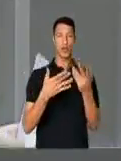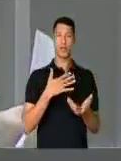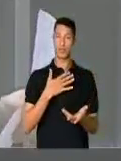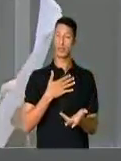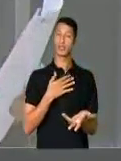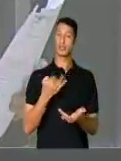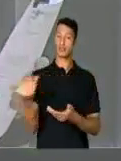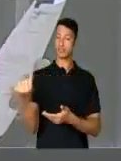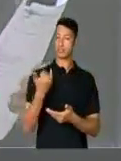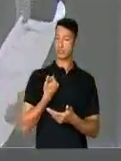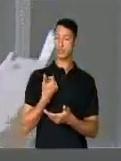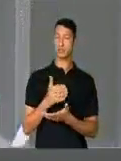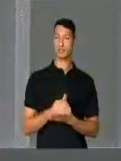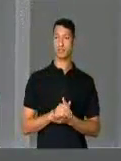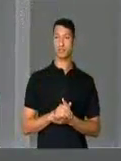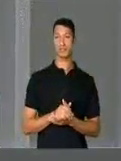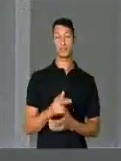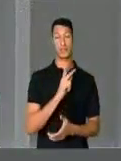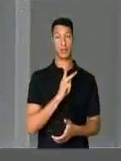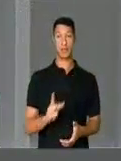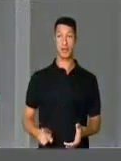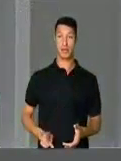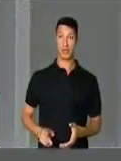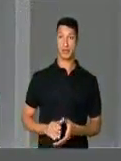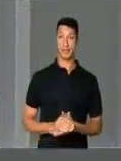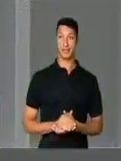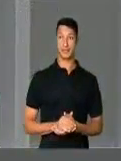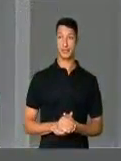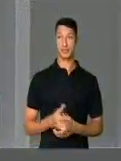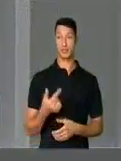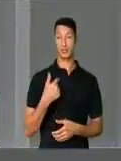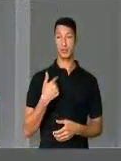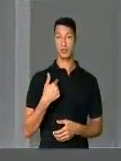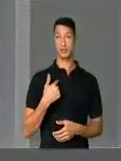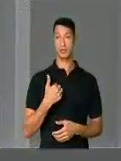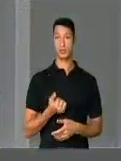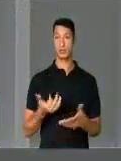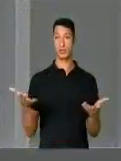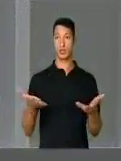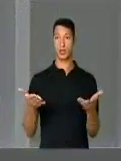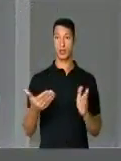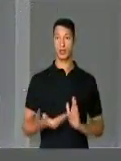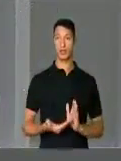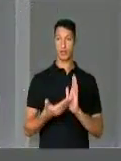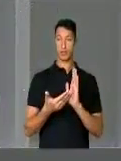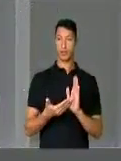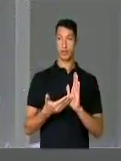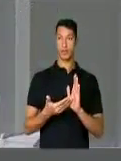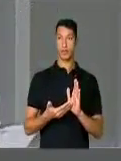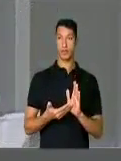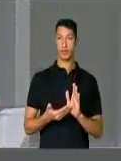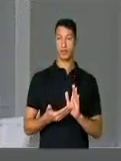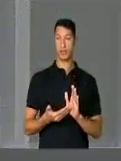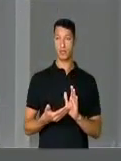palavras a mim referidas. Senhor presidente, eu ocupo a tribuna desta